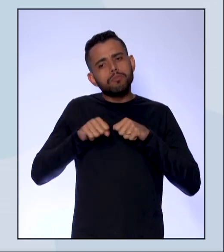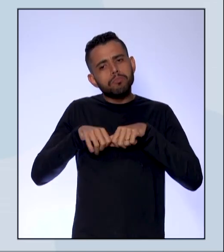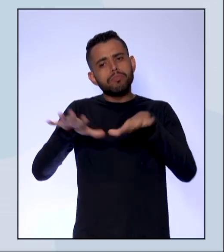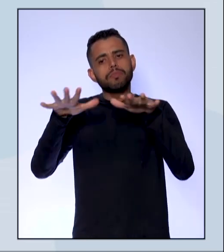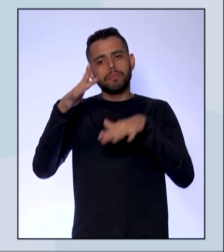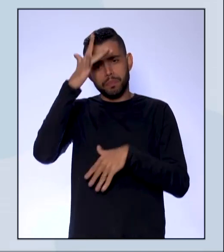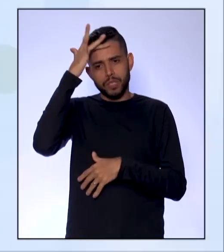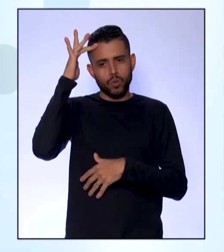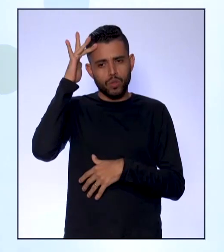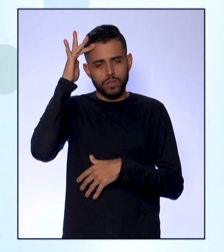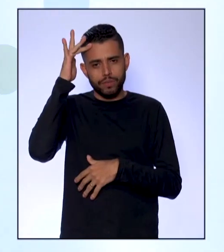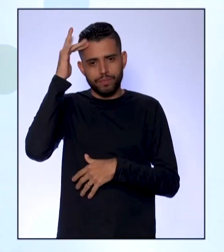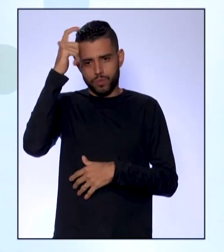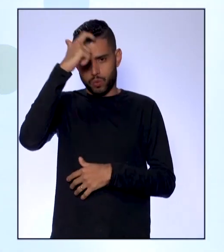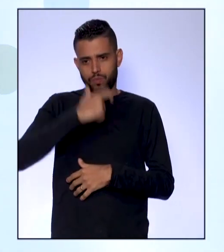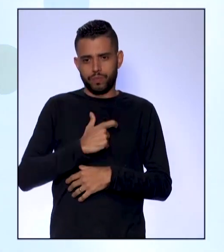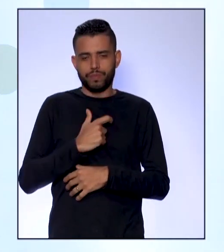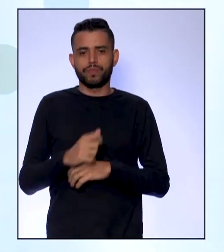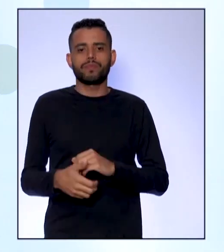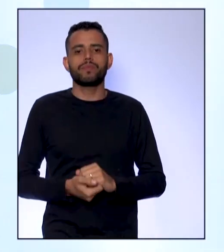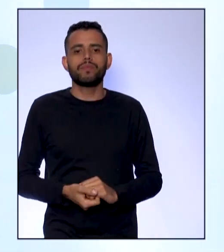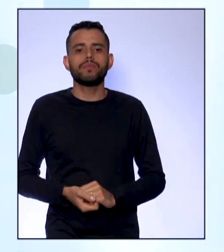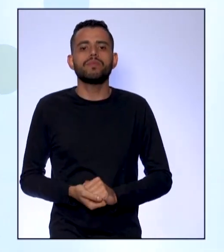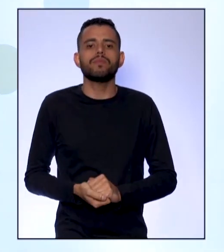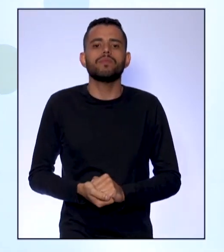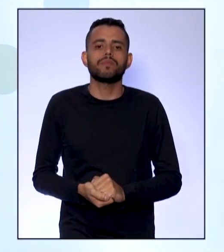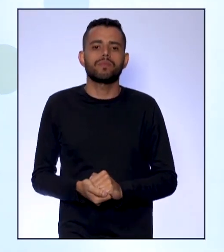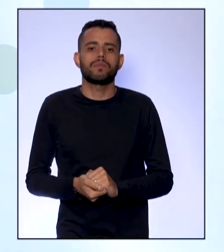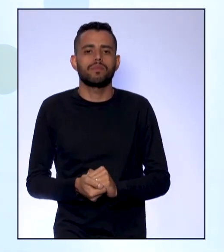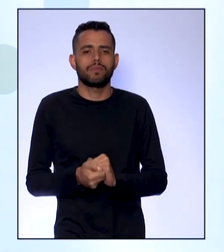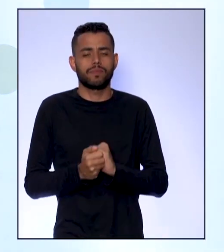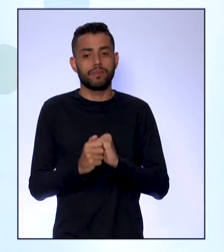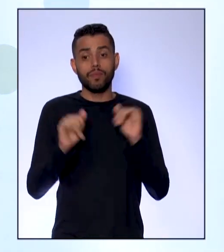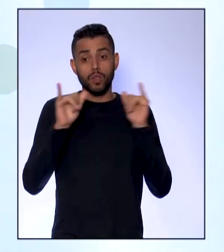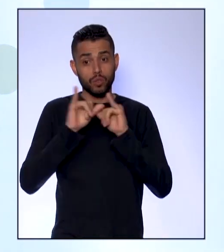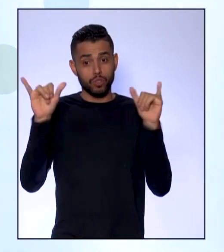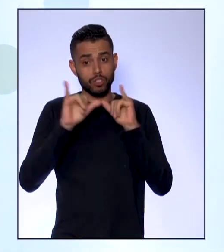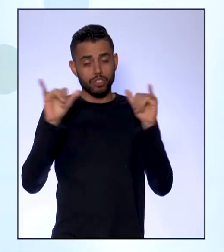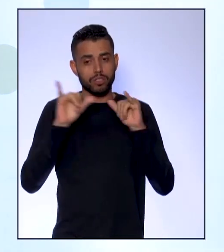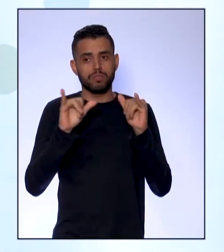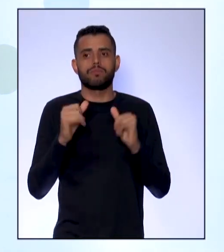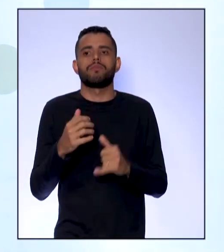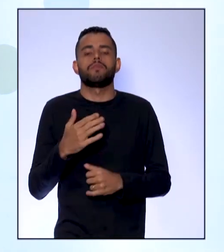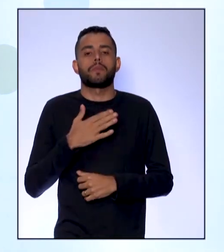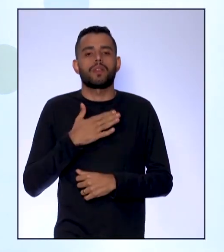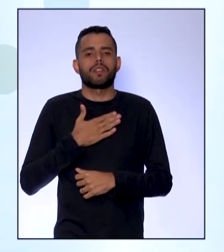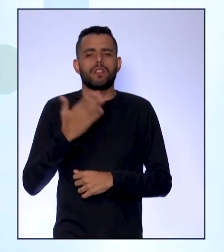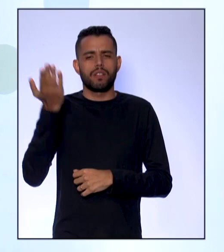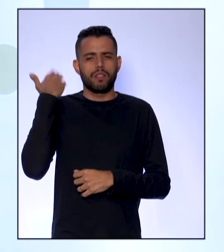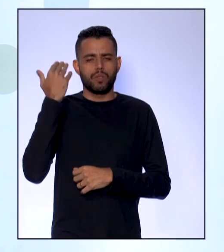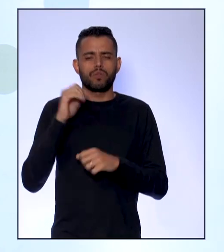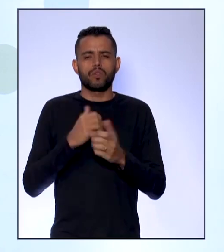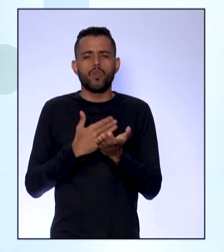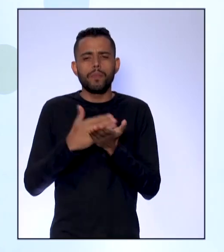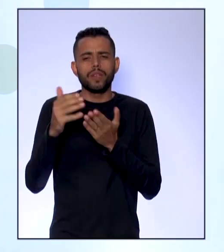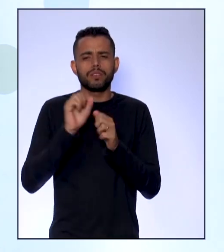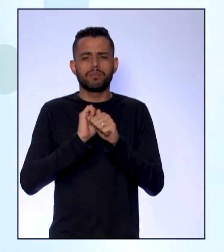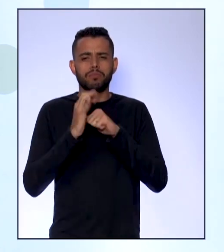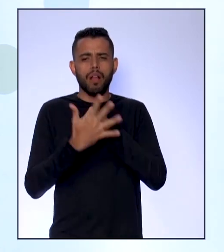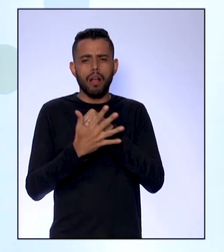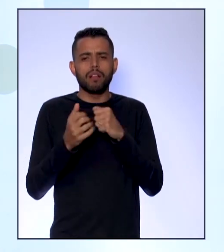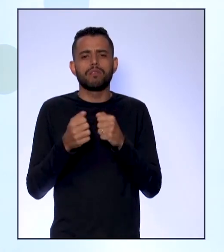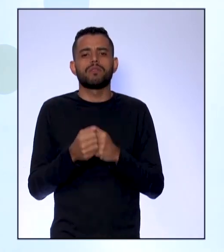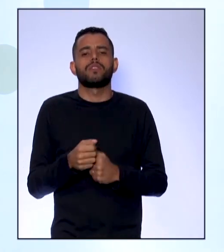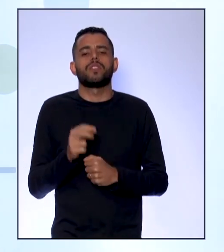tá? Essa notícia, para mim, quando ela apareceu, foi bem no começo da pandemia de coronavírus no Brasil, ela apareceu para mim